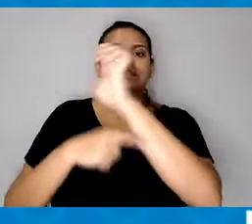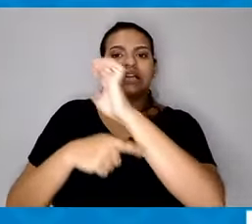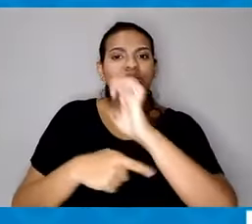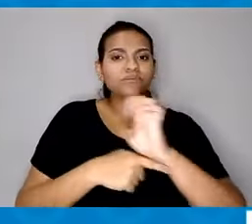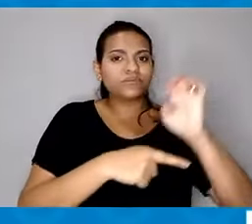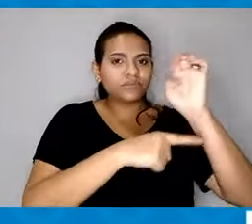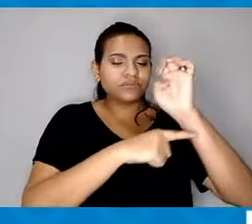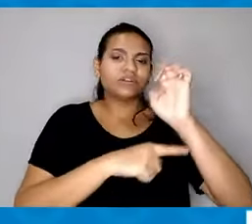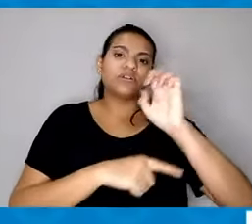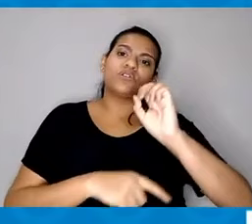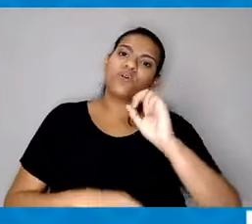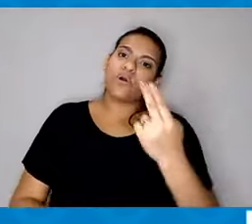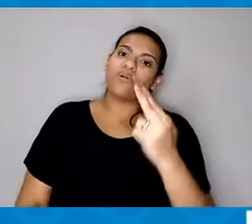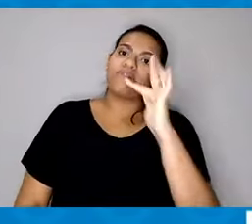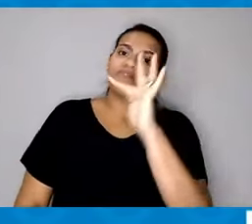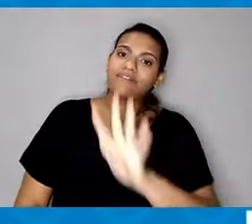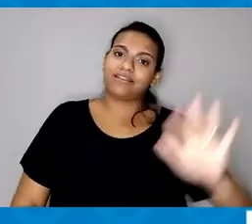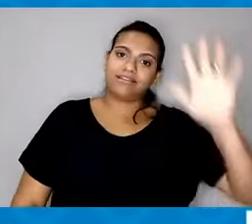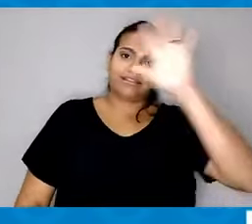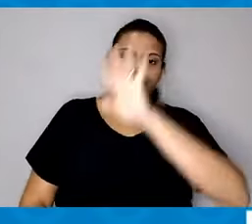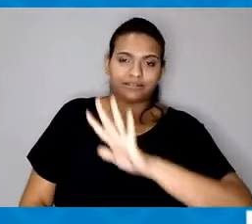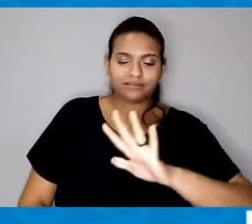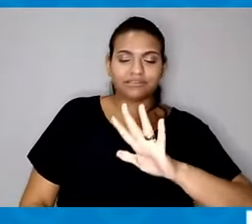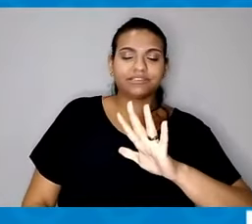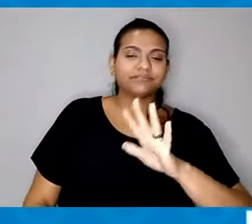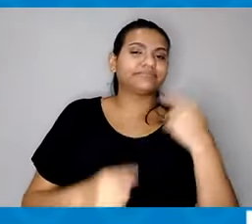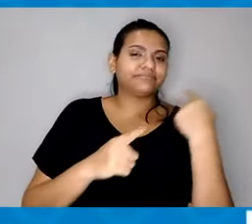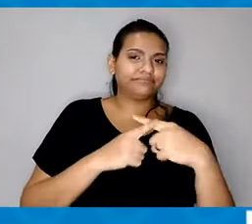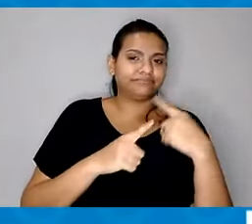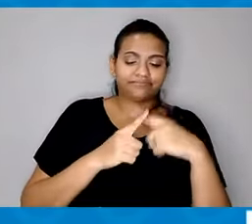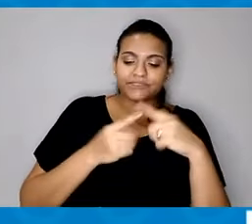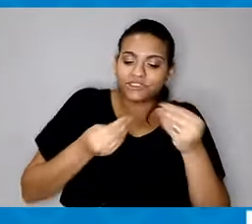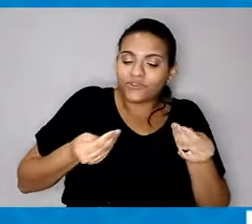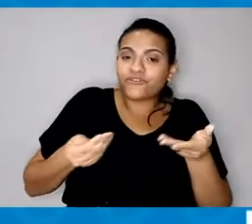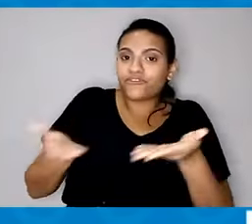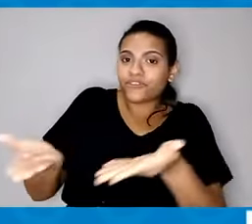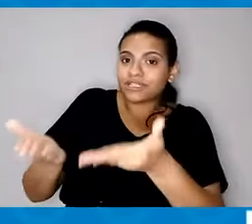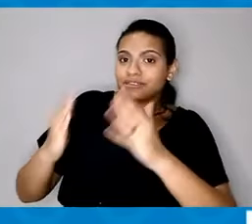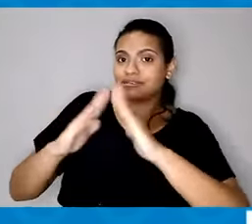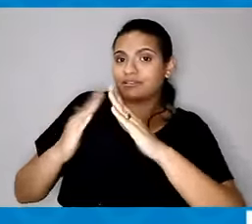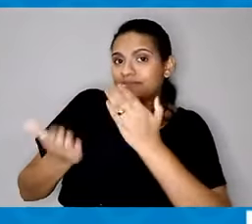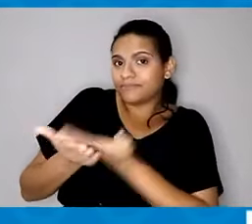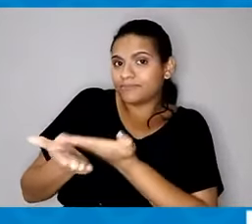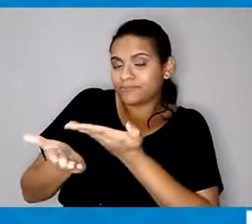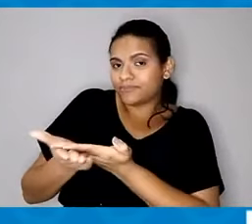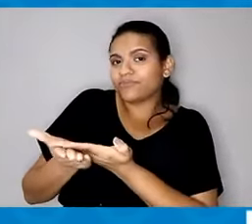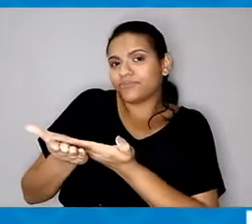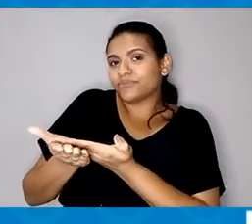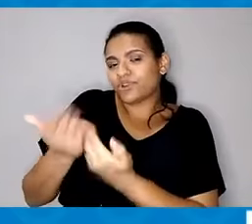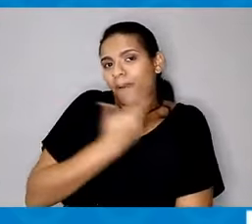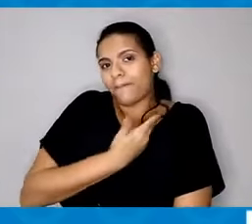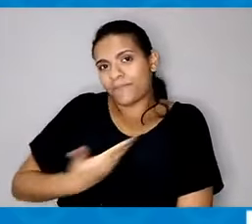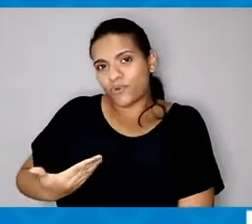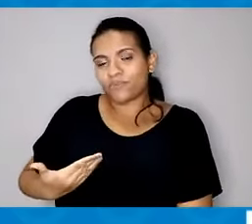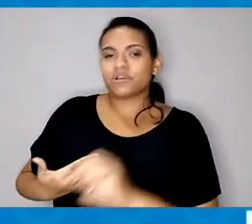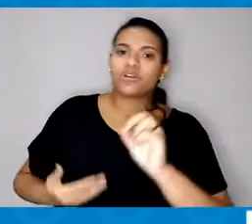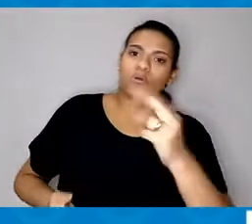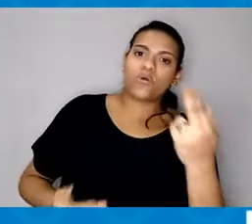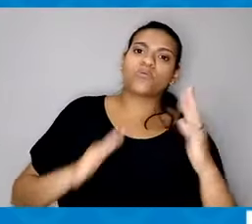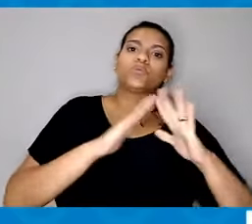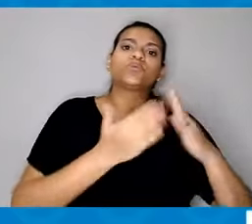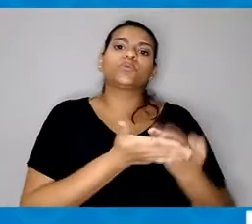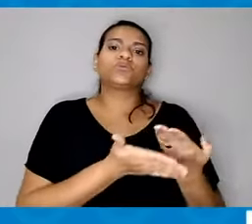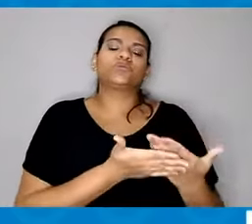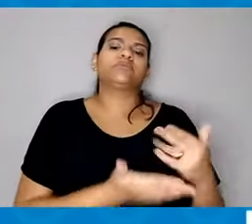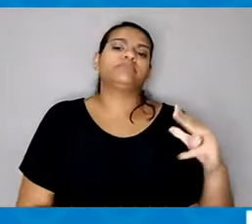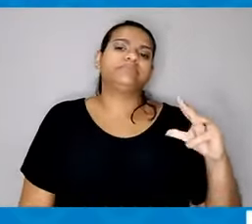para a escola as condições para a escola pública, em particular, para diminuir as desigualdades que nós